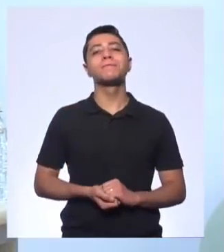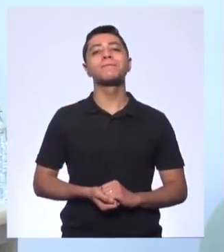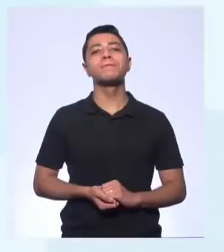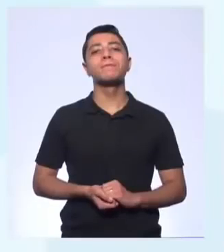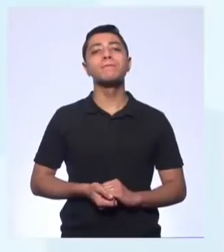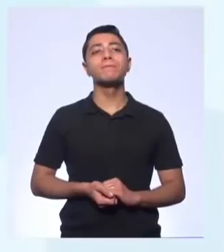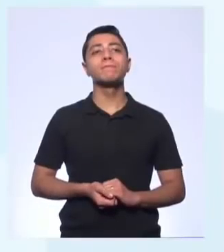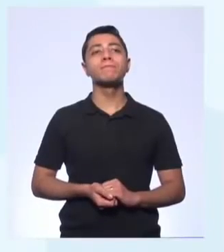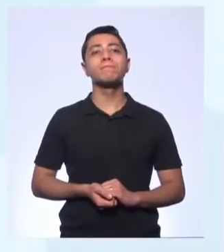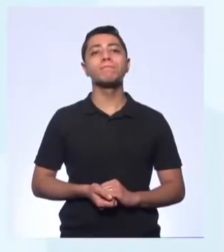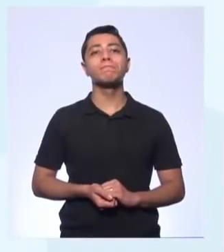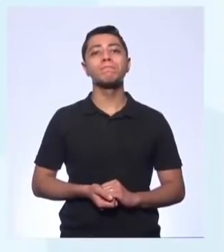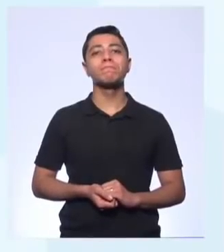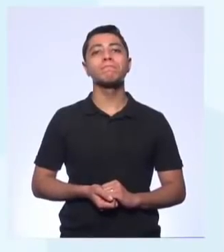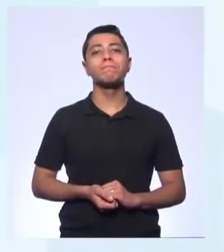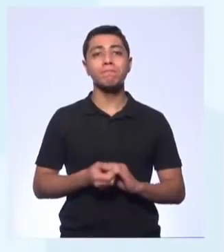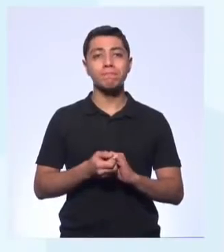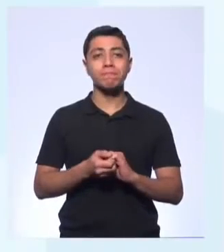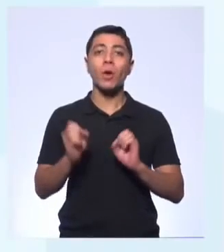atualmente